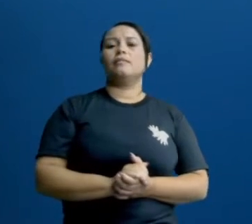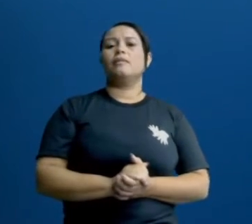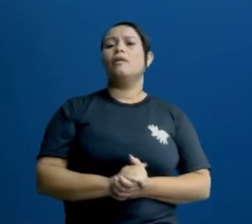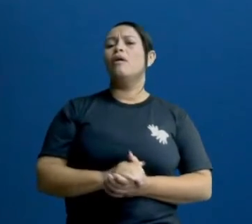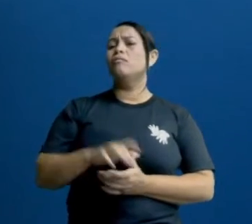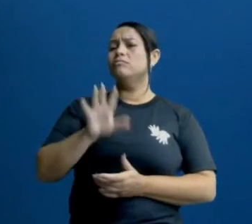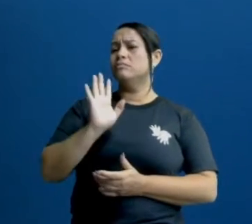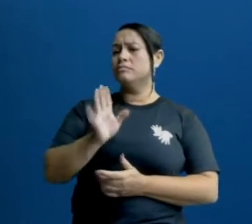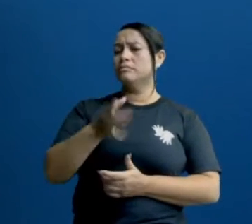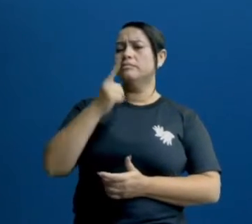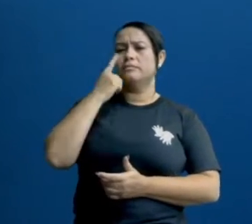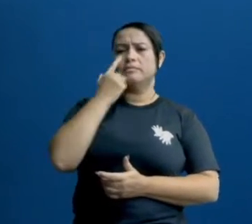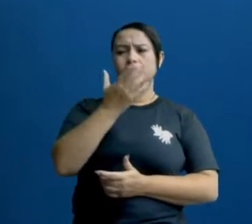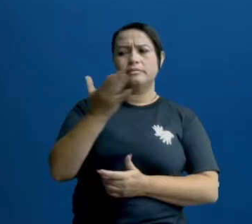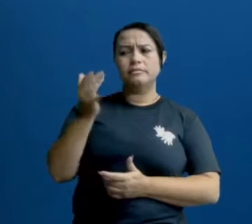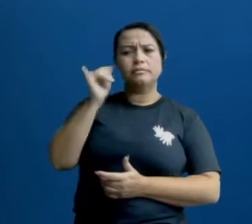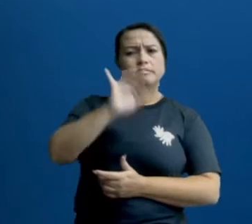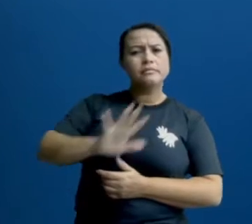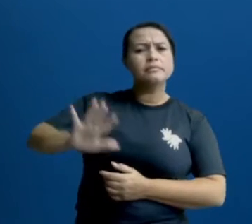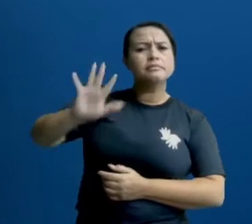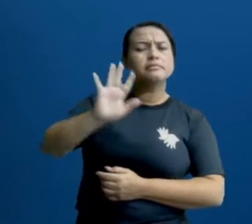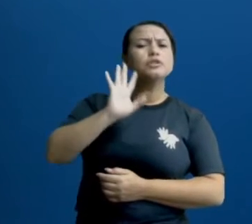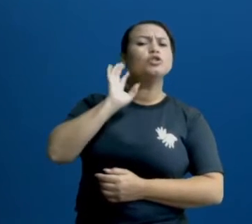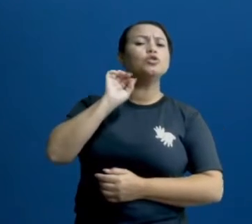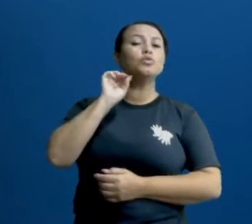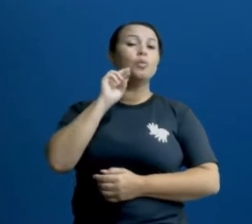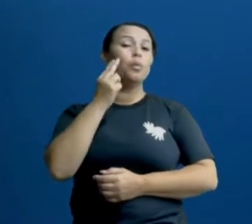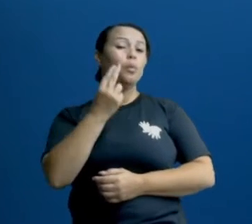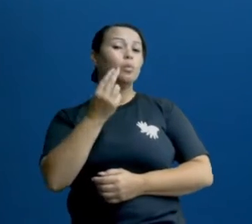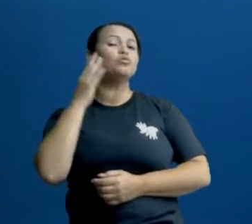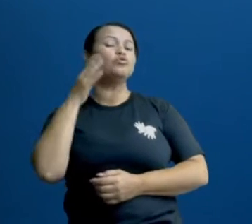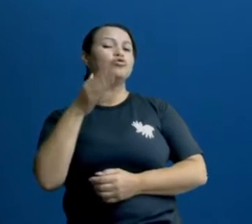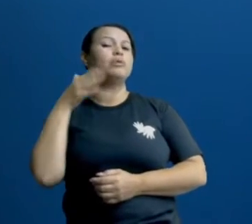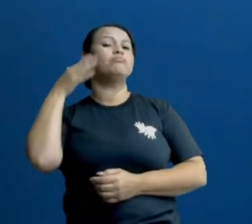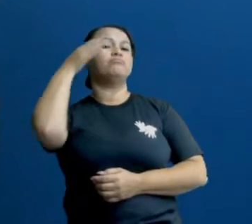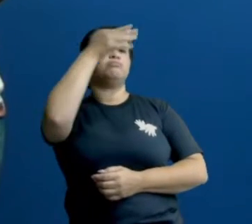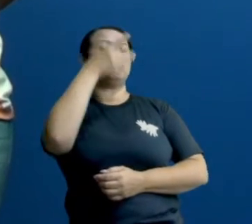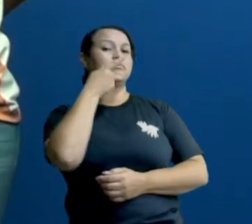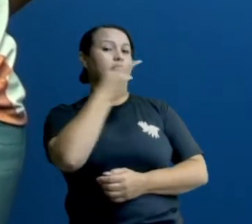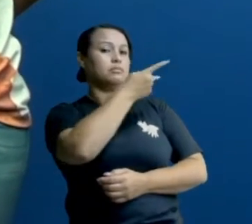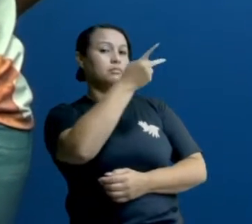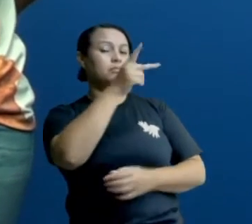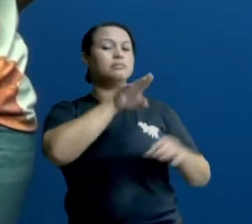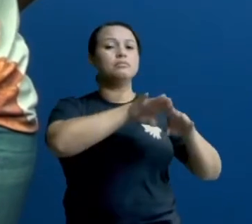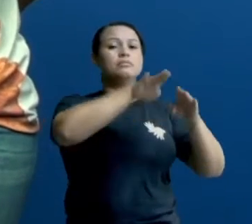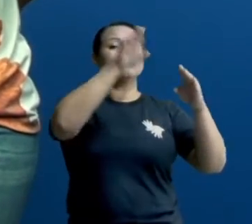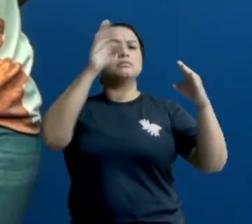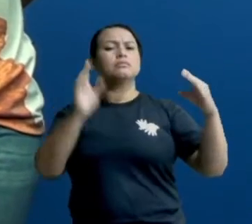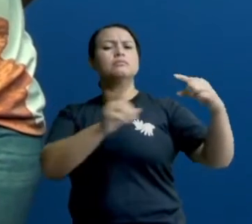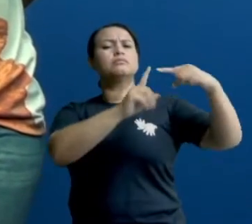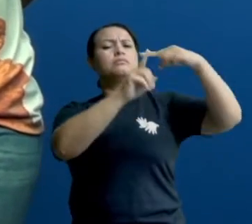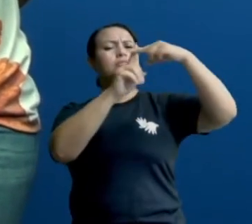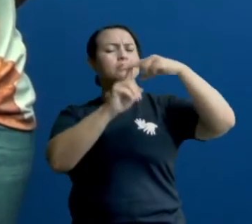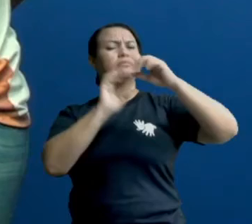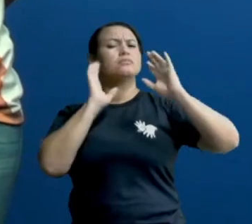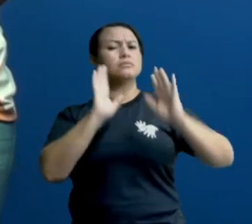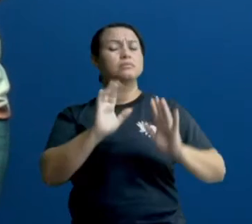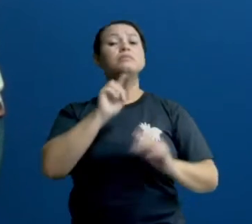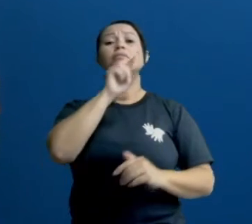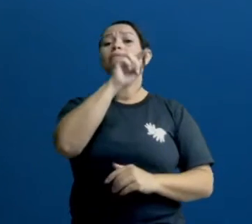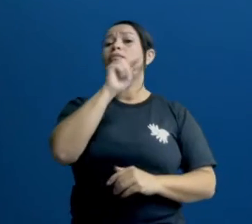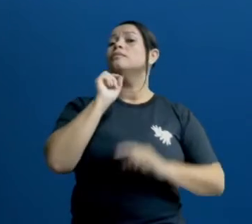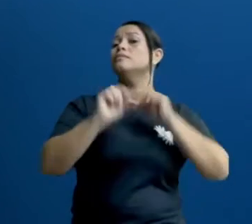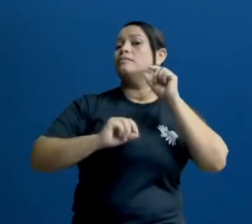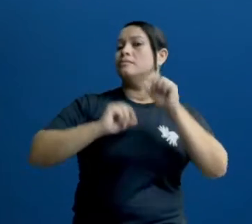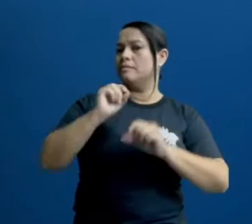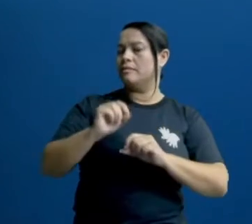Você já deve ter visto ou foi até lá no Monte das Tabocas. Lá no Monte das Tabocas